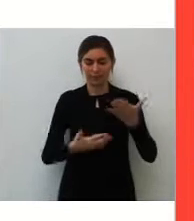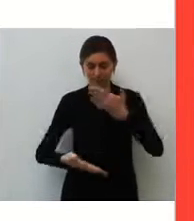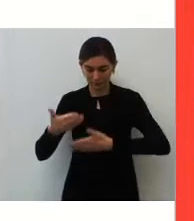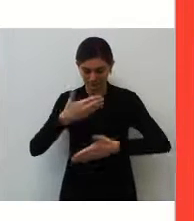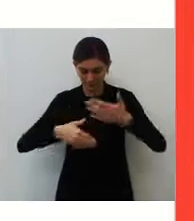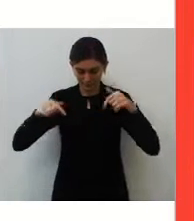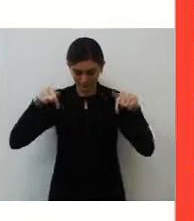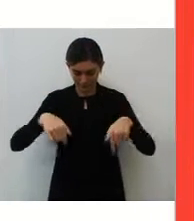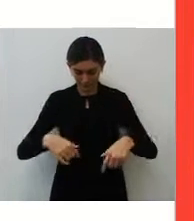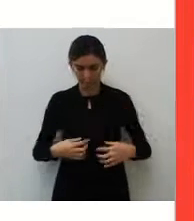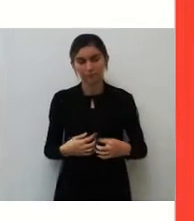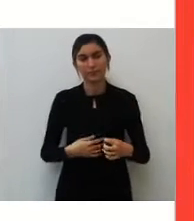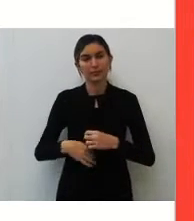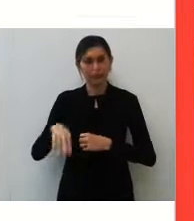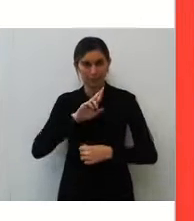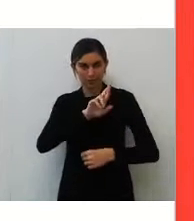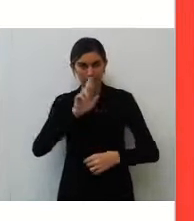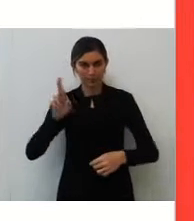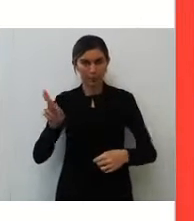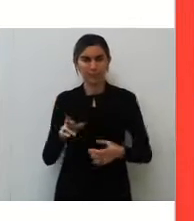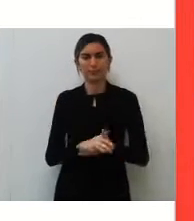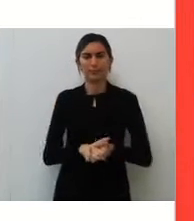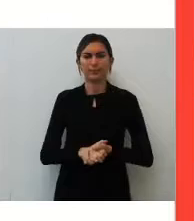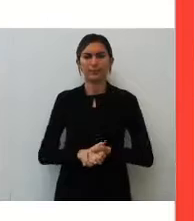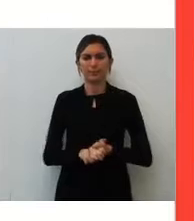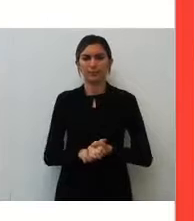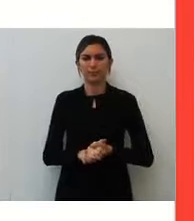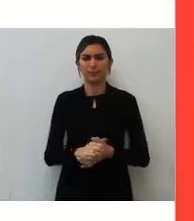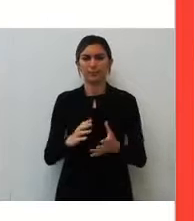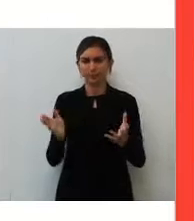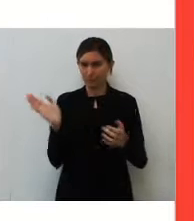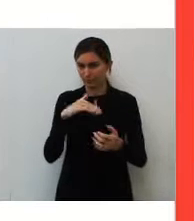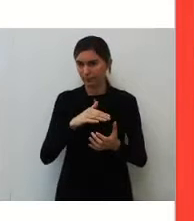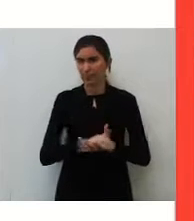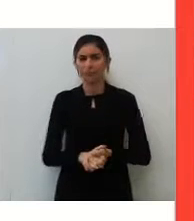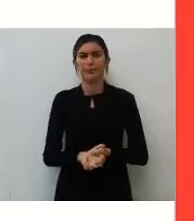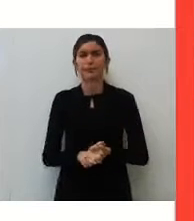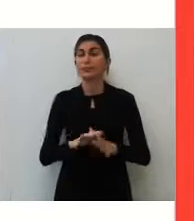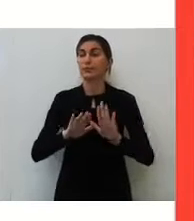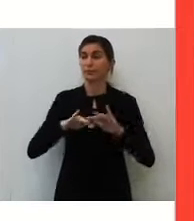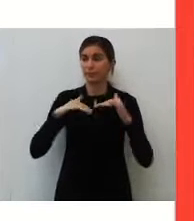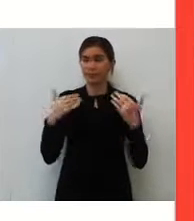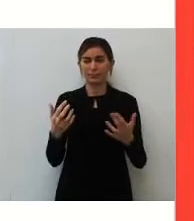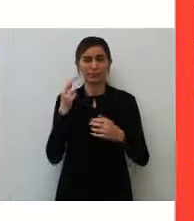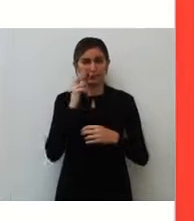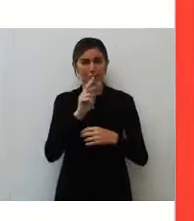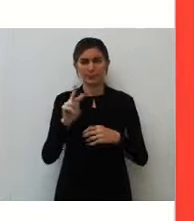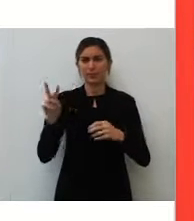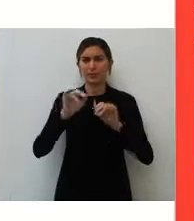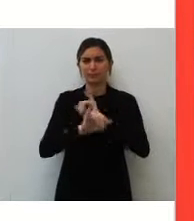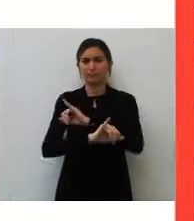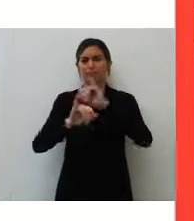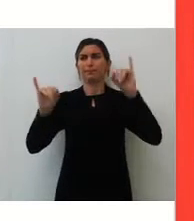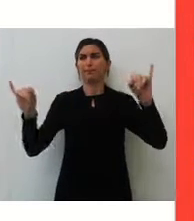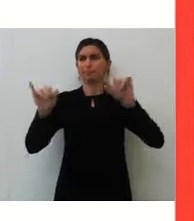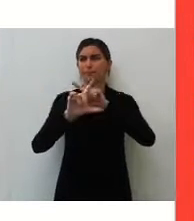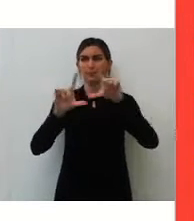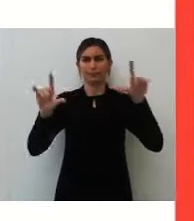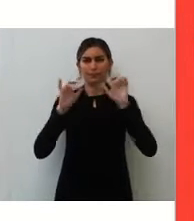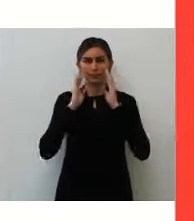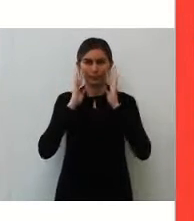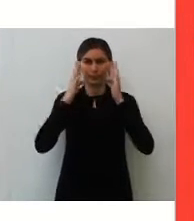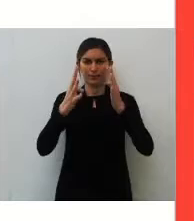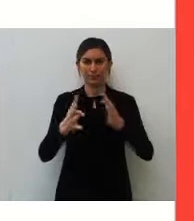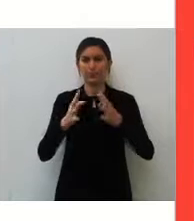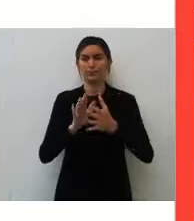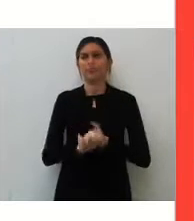interagindo aqui bem legal responderam e vamos embora então olha lá ver o que anunciado tá dizendo presta